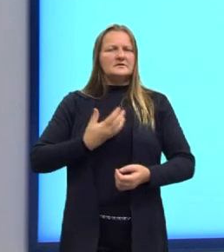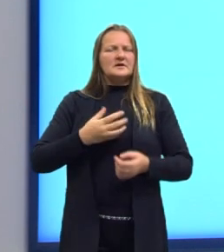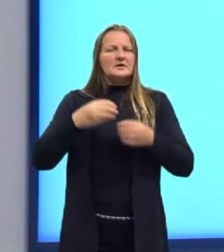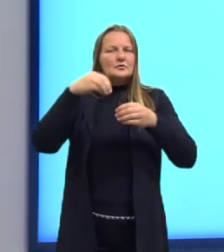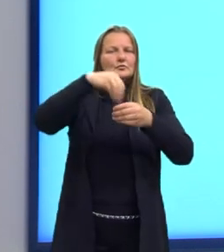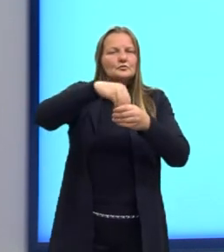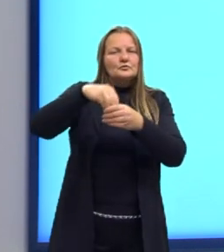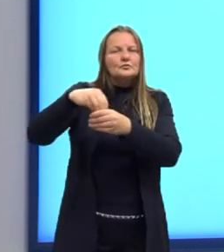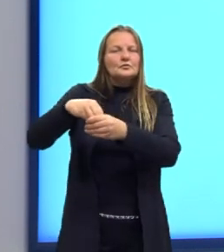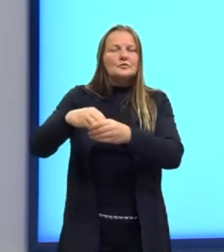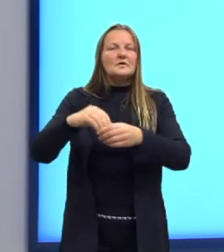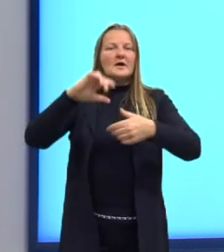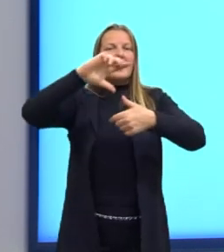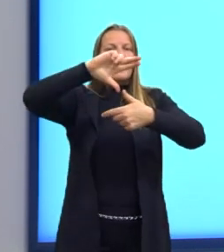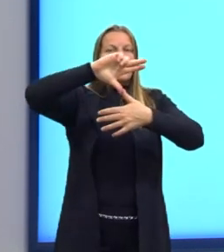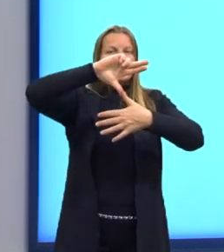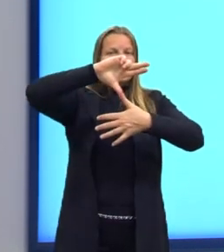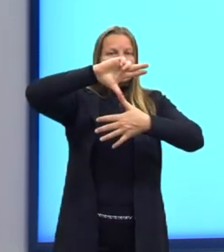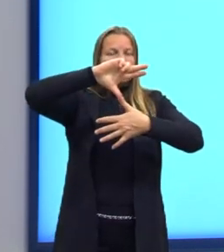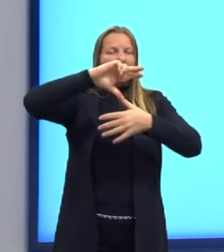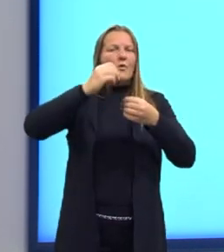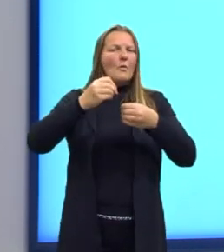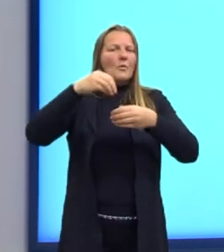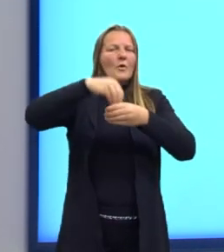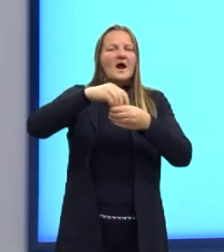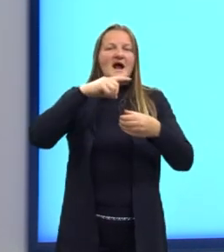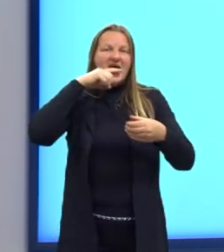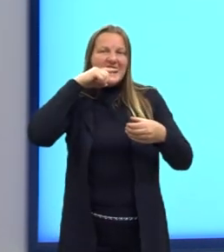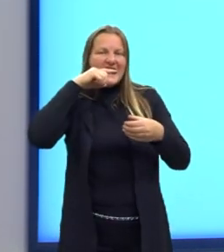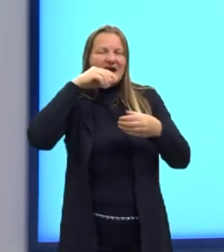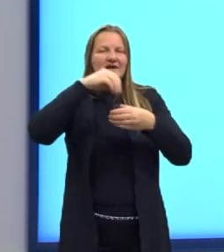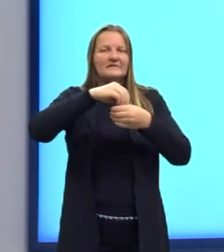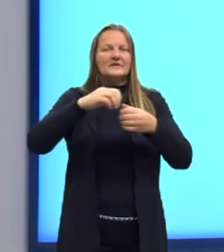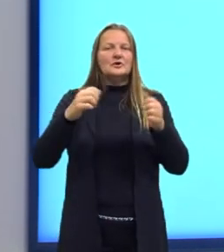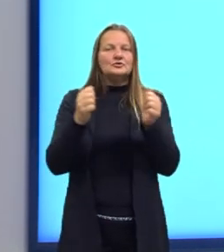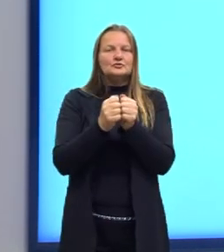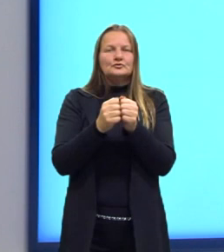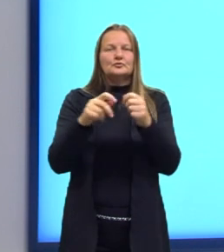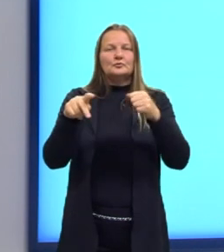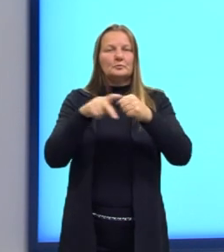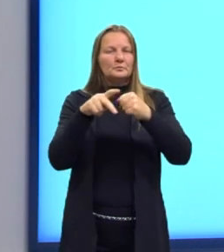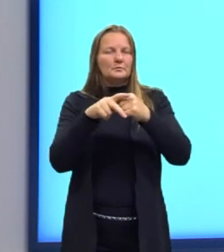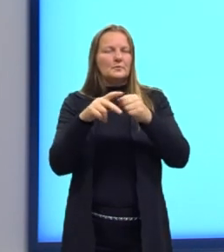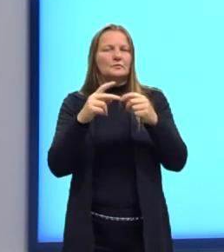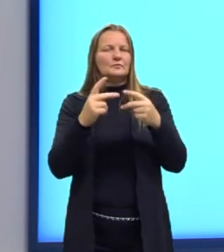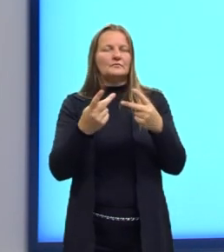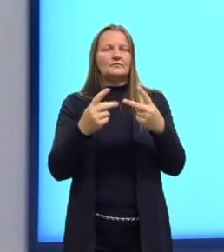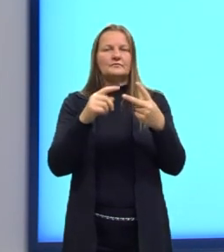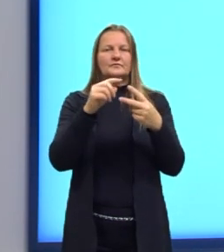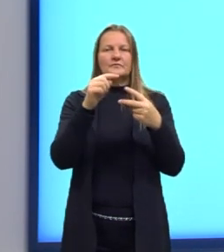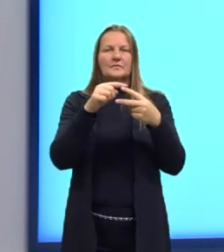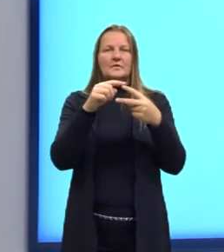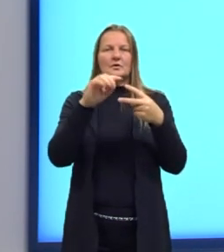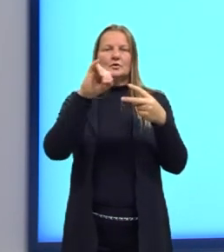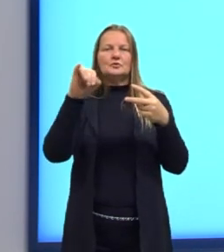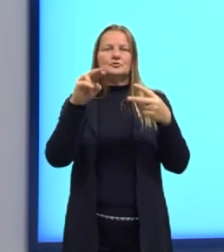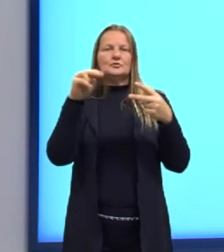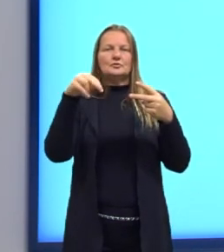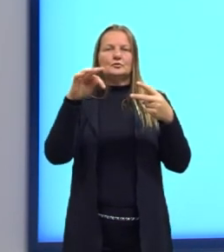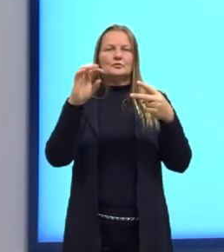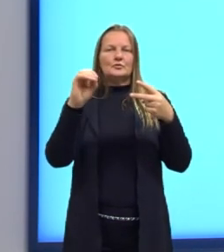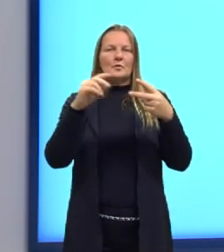cana-de-açúcar na América Latina as preposições junto sobre e Barro são